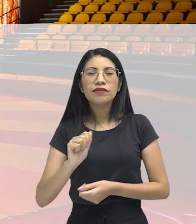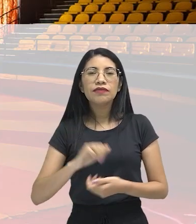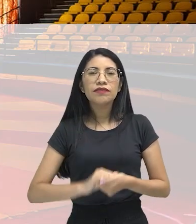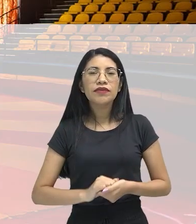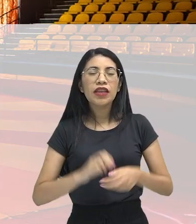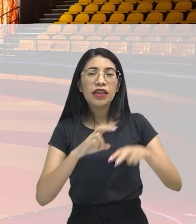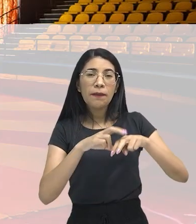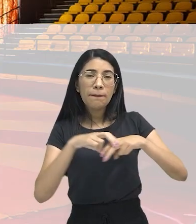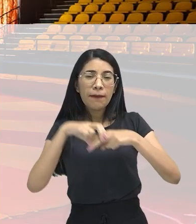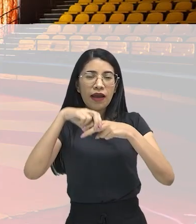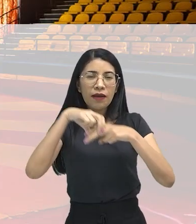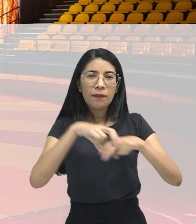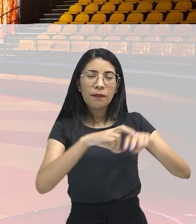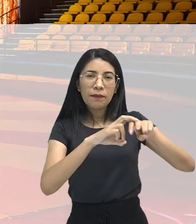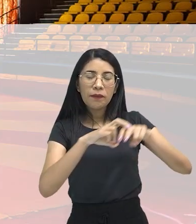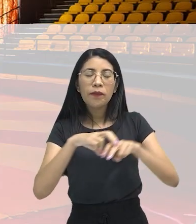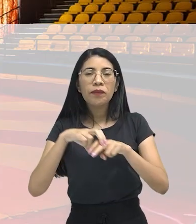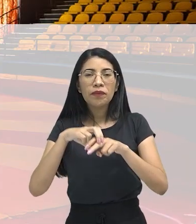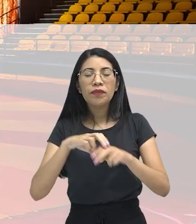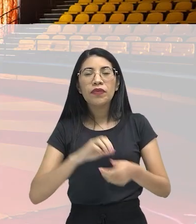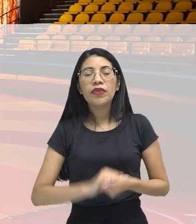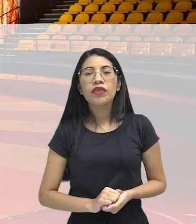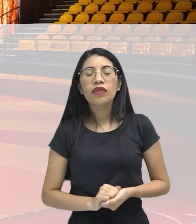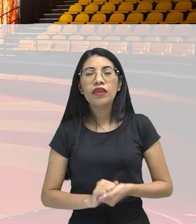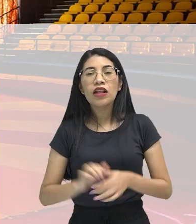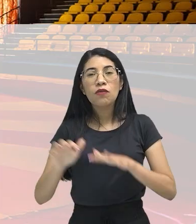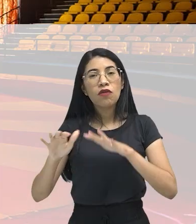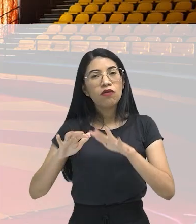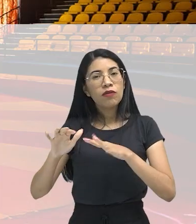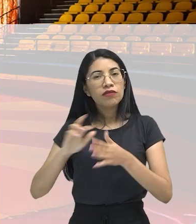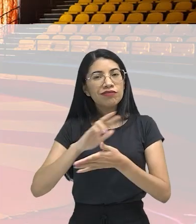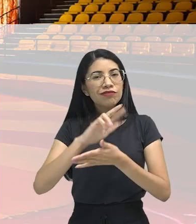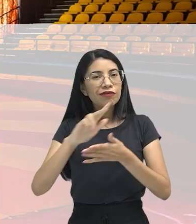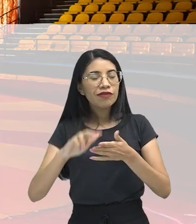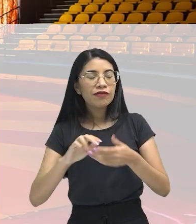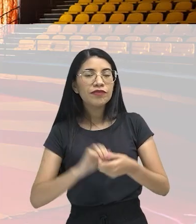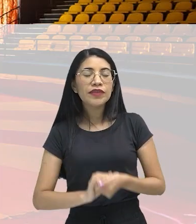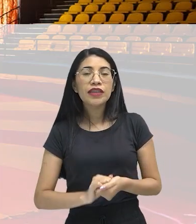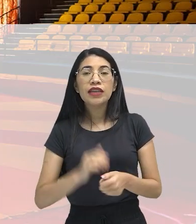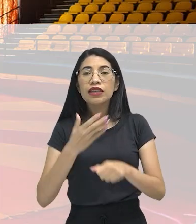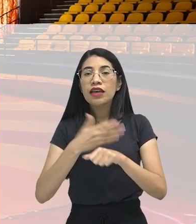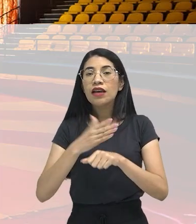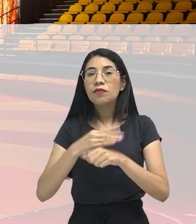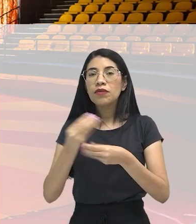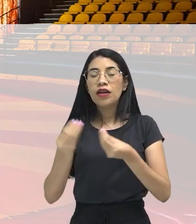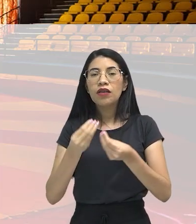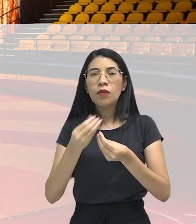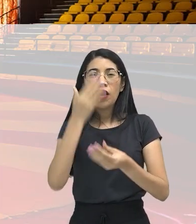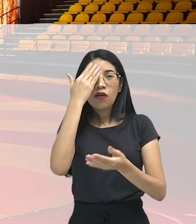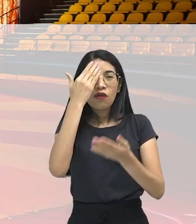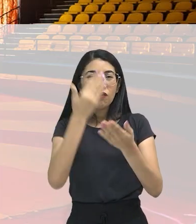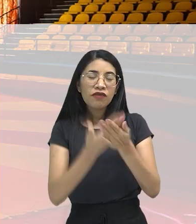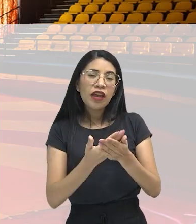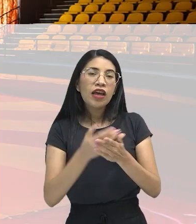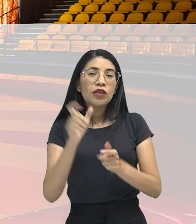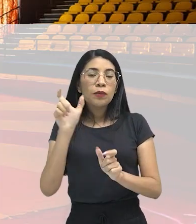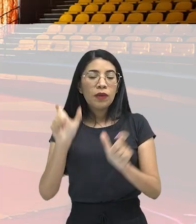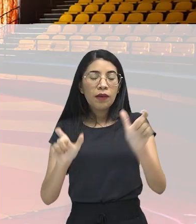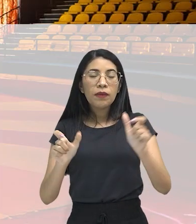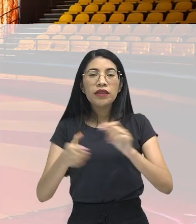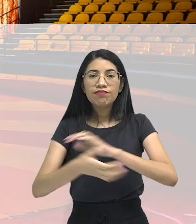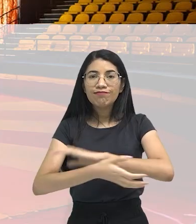altas manobras em suspensão, não é mesmo? Então, os trapezistas, eles trabalham muito a confiança nas pessoas